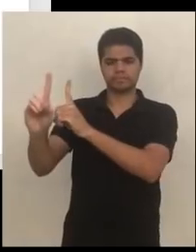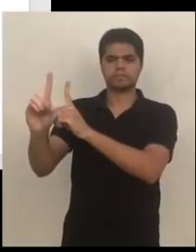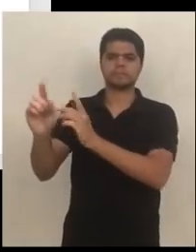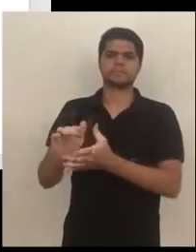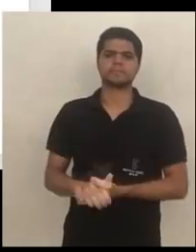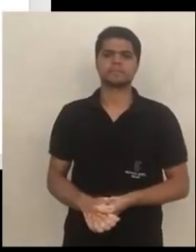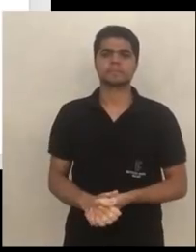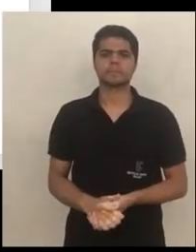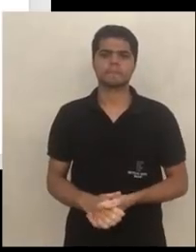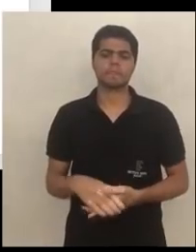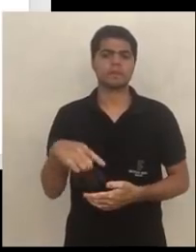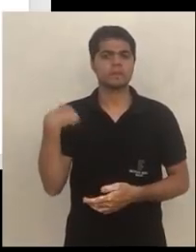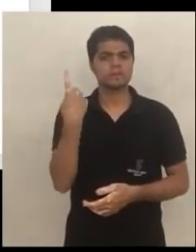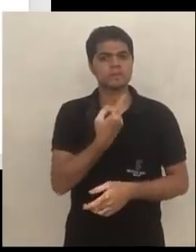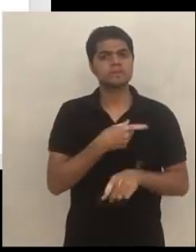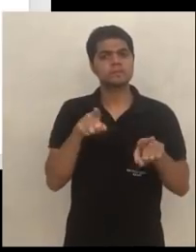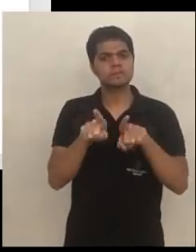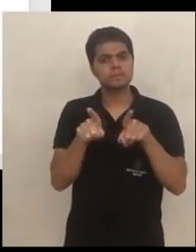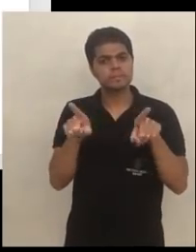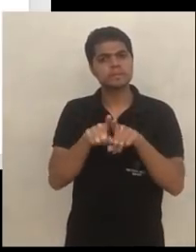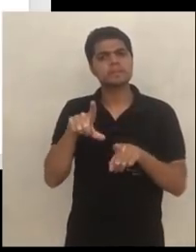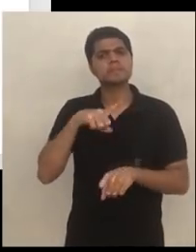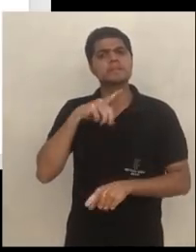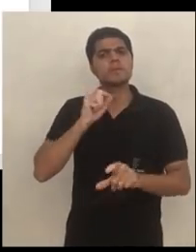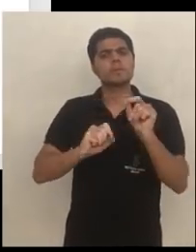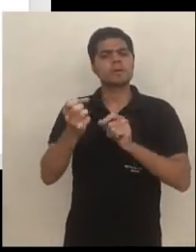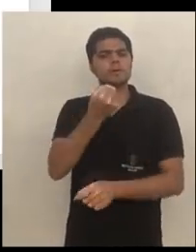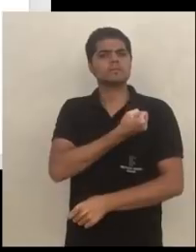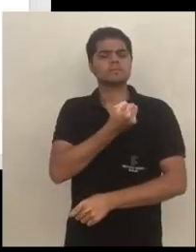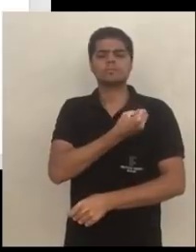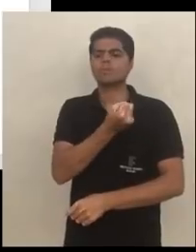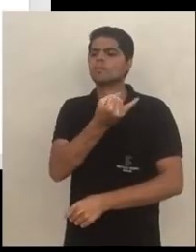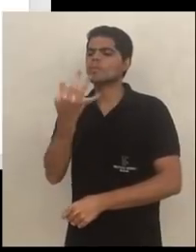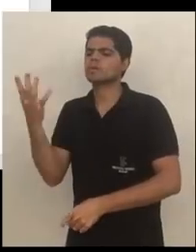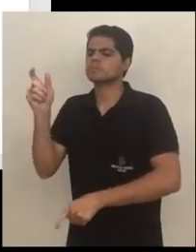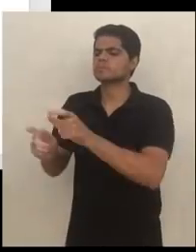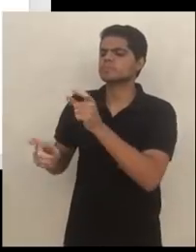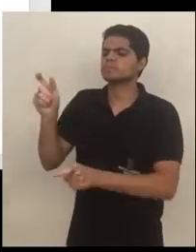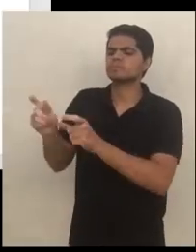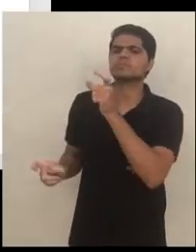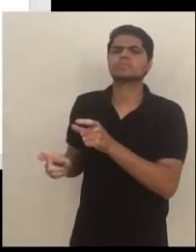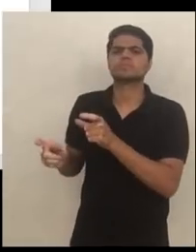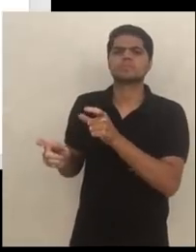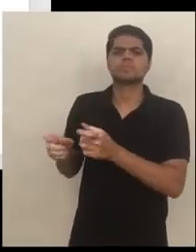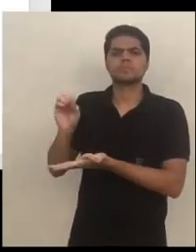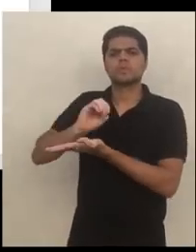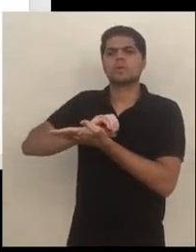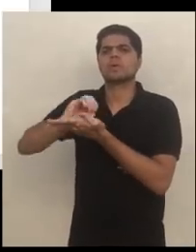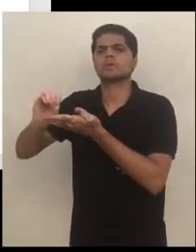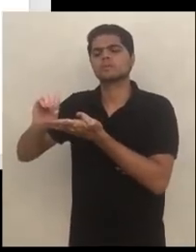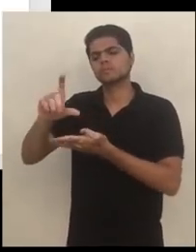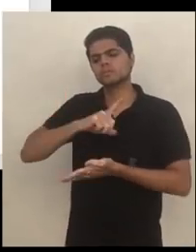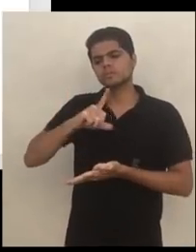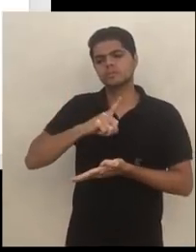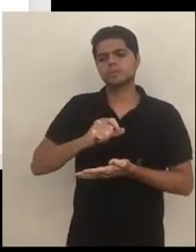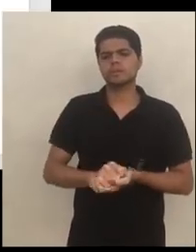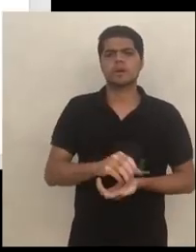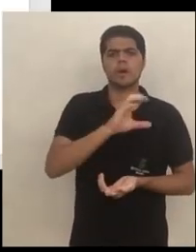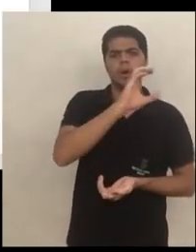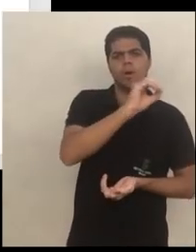consumidor. E a gente tem um outro número aí, que são o número de produtores orgânicos cadastrados por